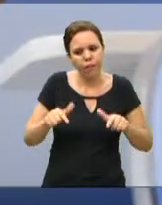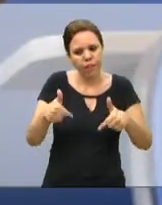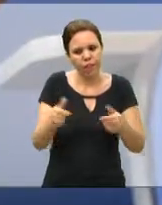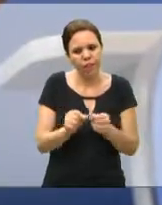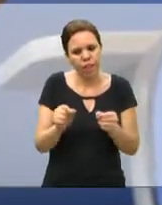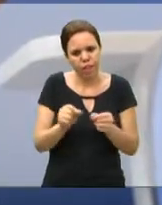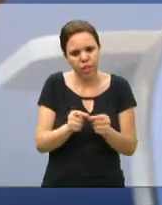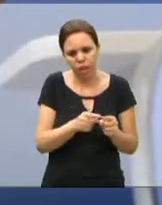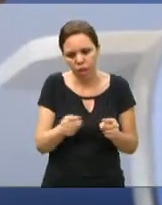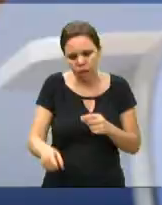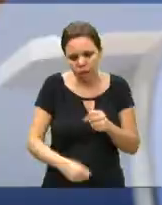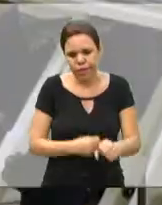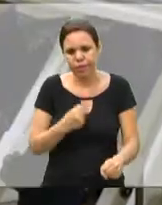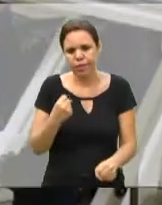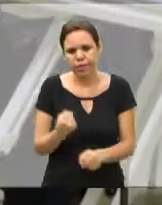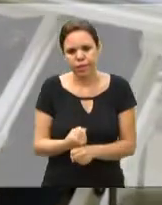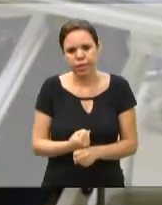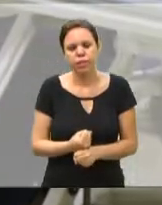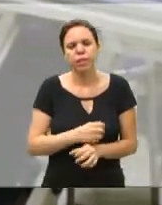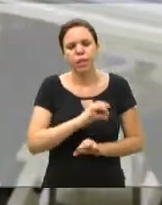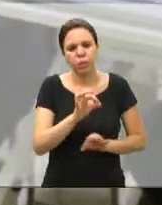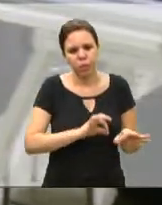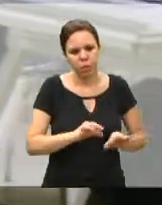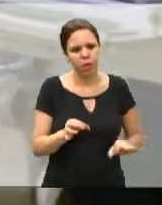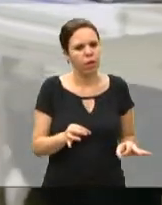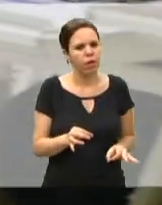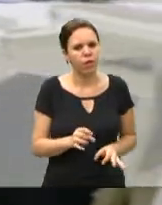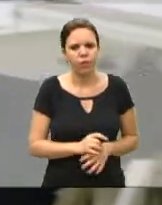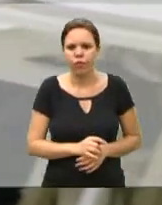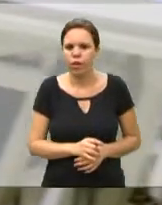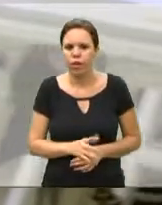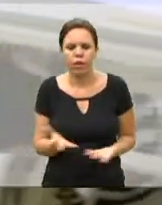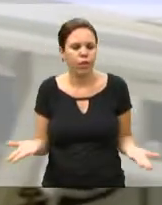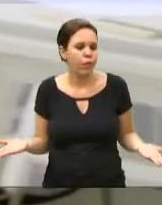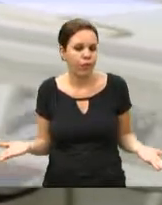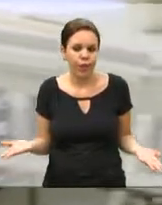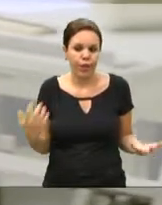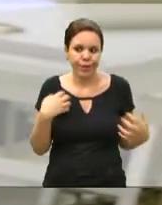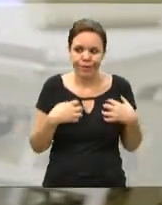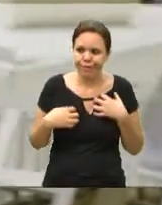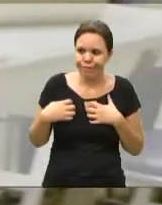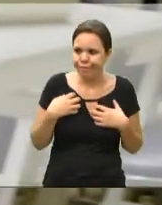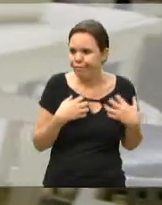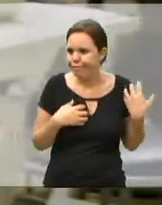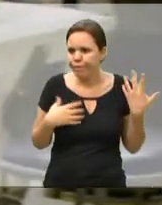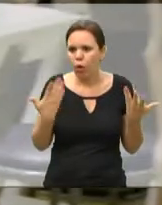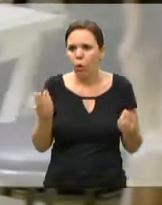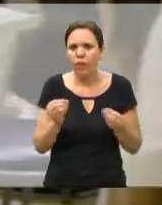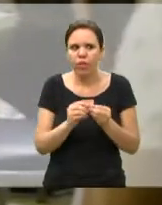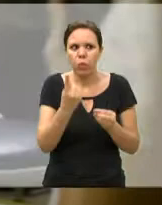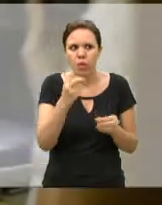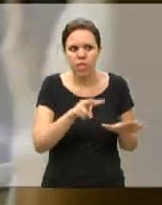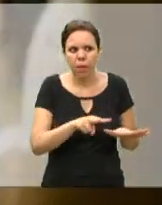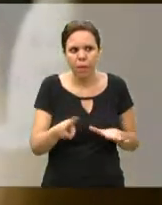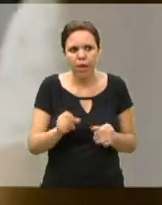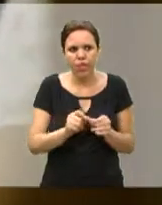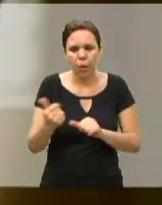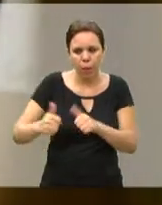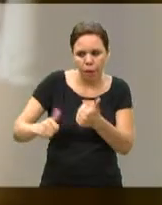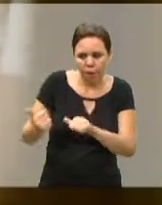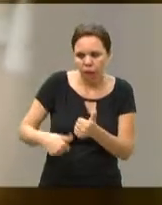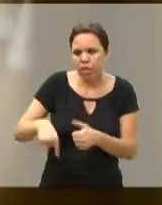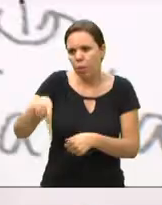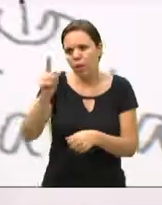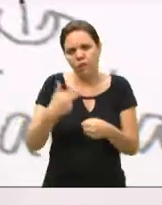enfrentar ao longo desse ano, de toda a sua preparação, para ele não ficar perdido ao longo do processo. Ah, então, daqui uma semana eu vou ter um simulado voltado